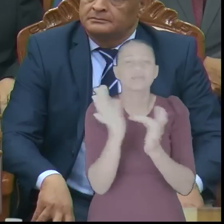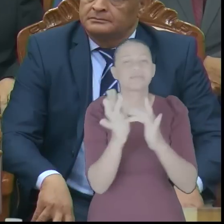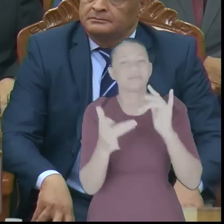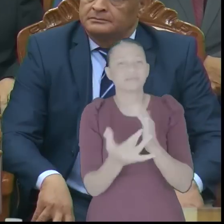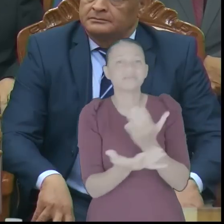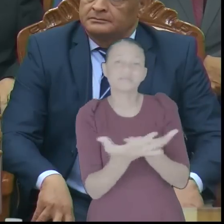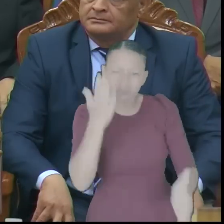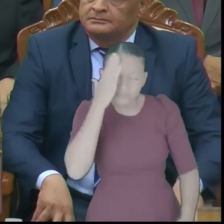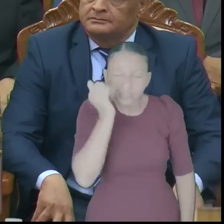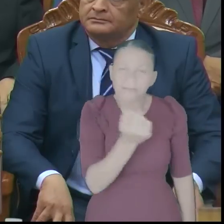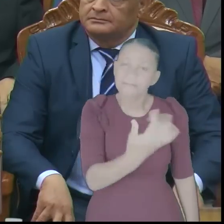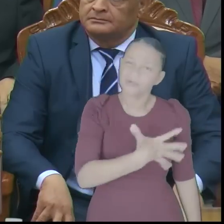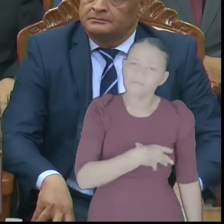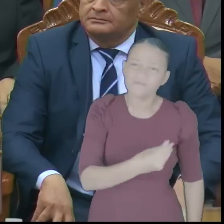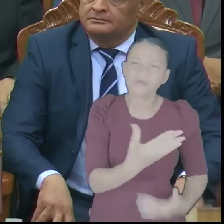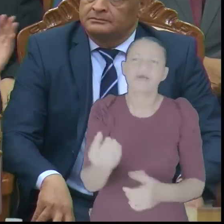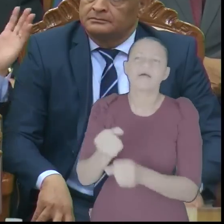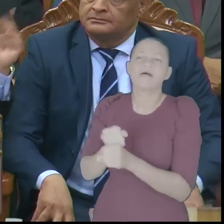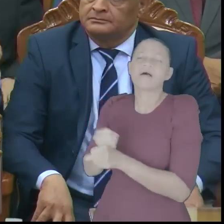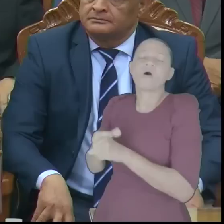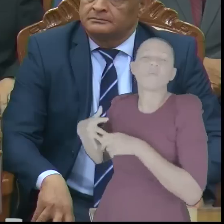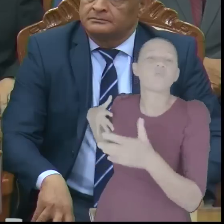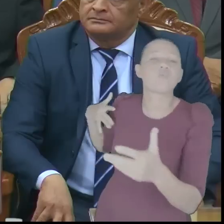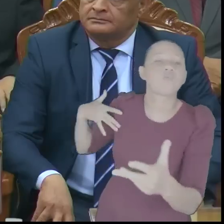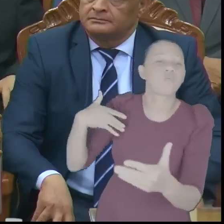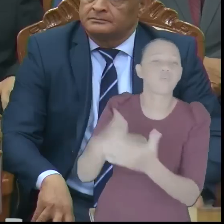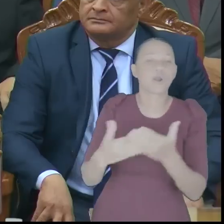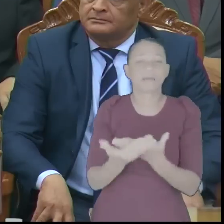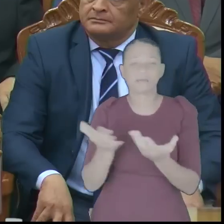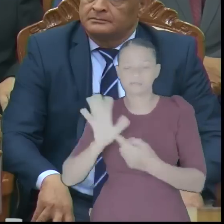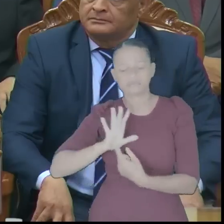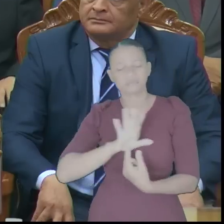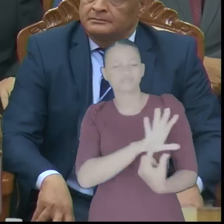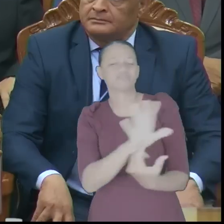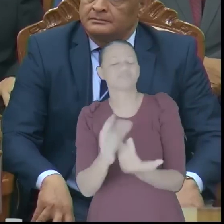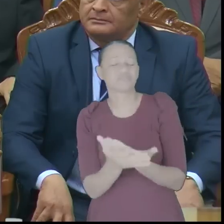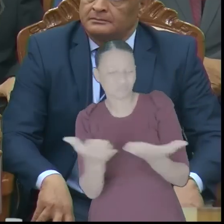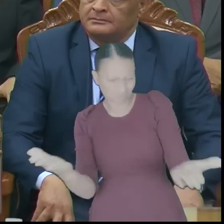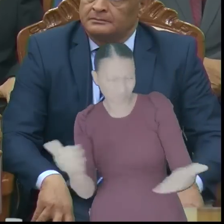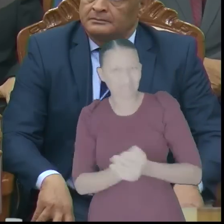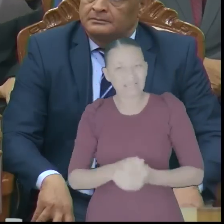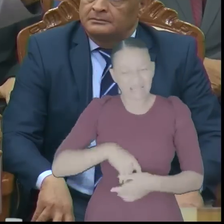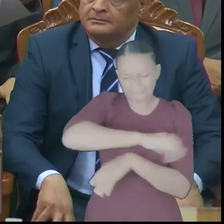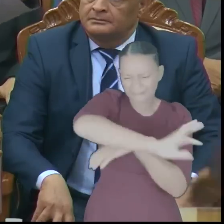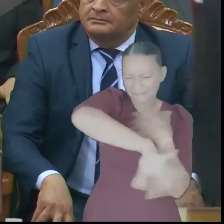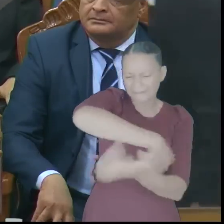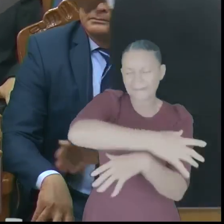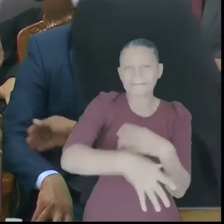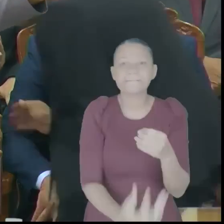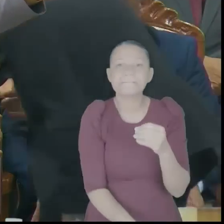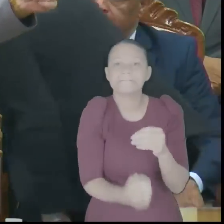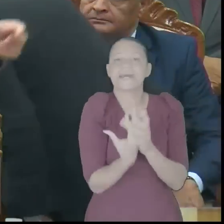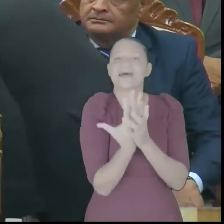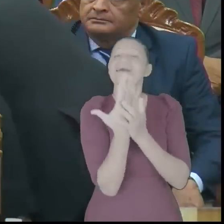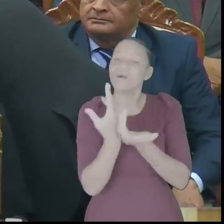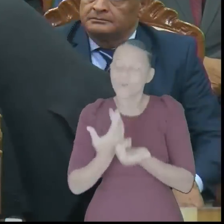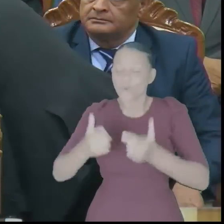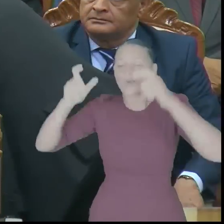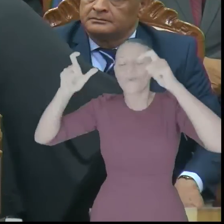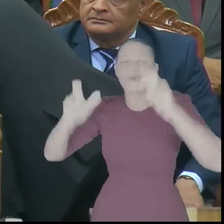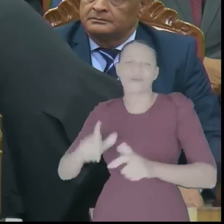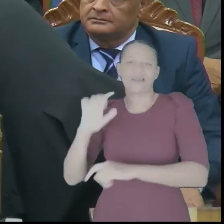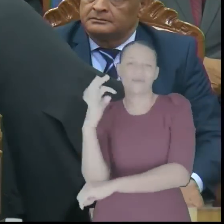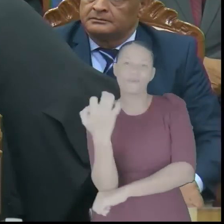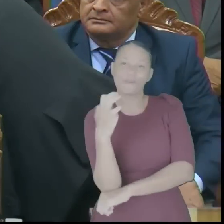filho, há muitos anos atrás eu me manifestei no caos. Naquele caos eu criei o paraíso. E dentro